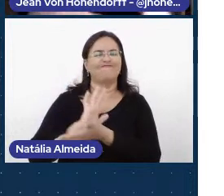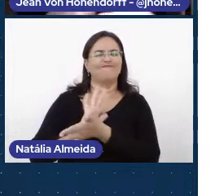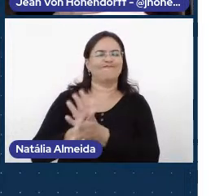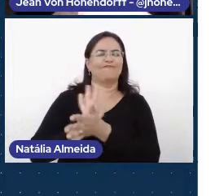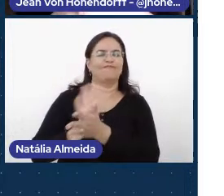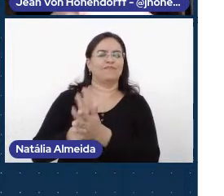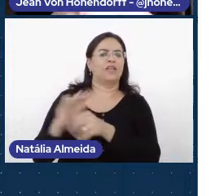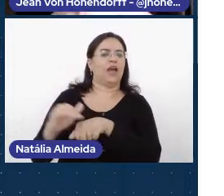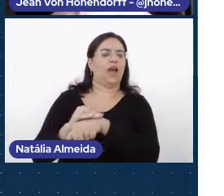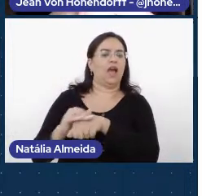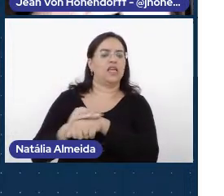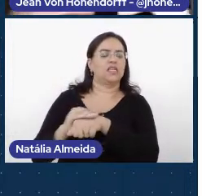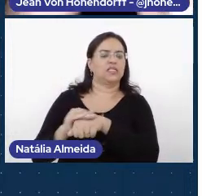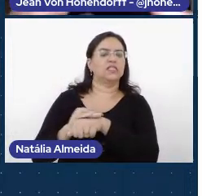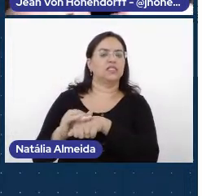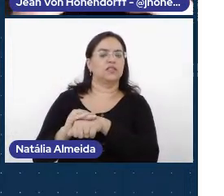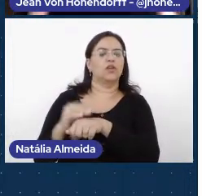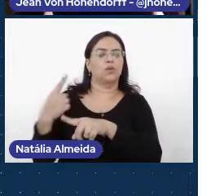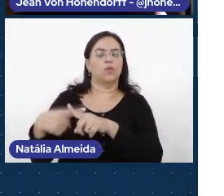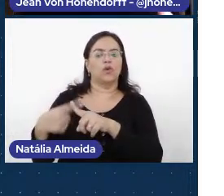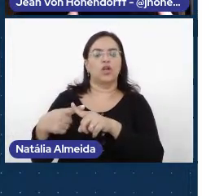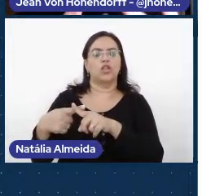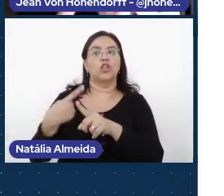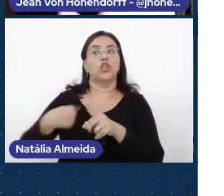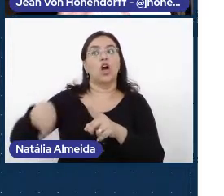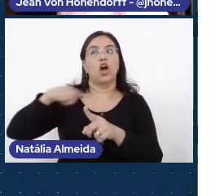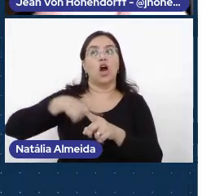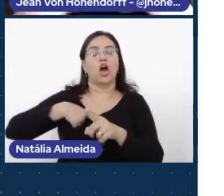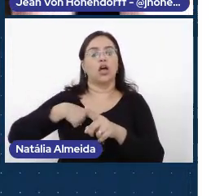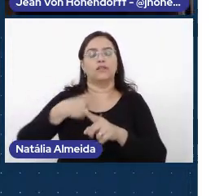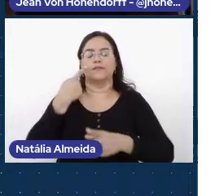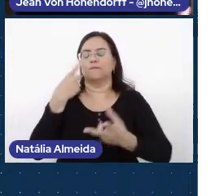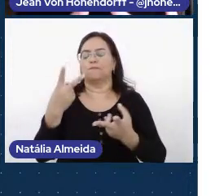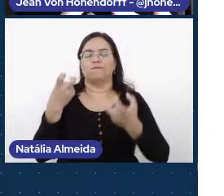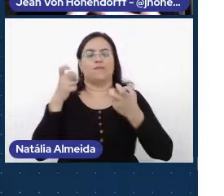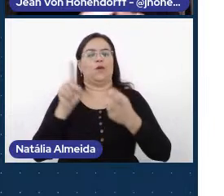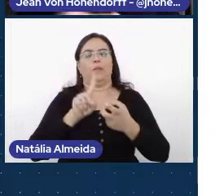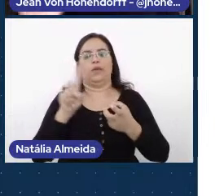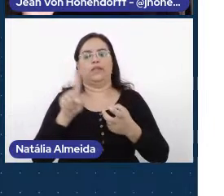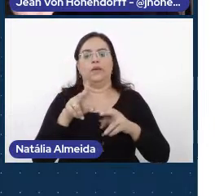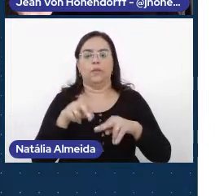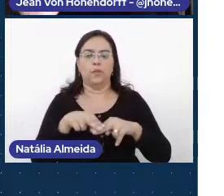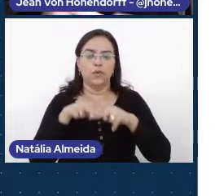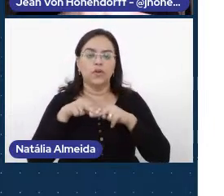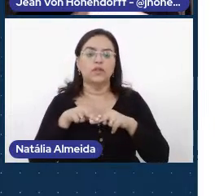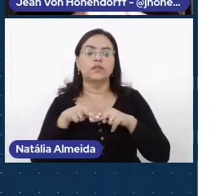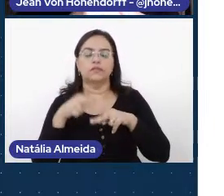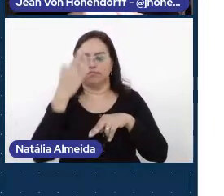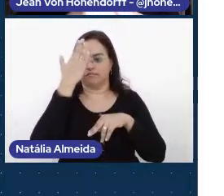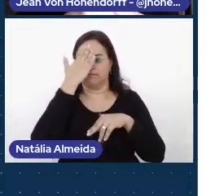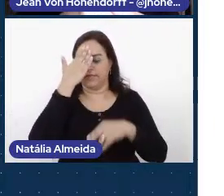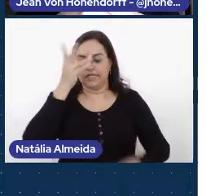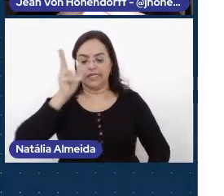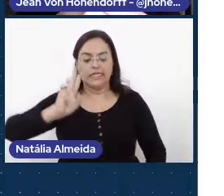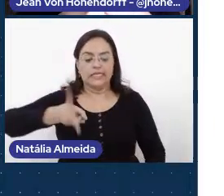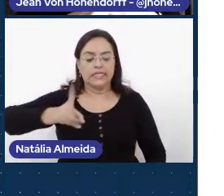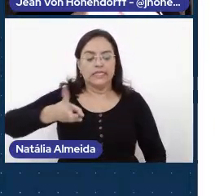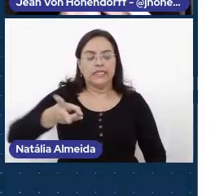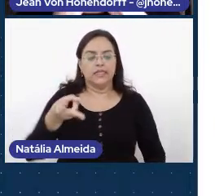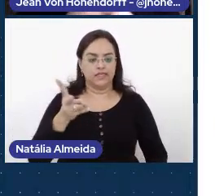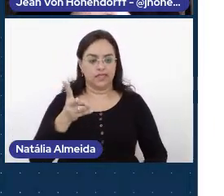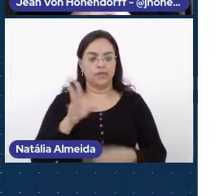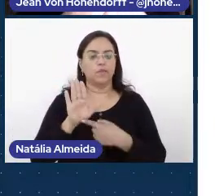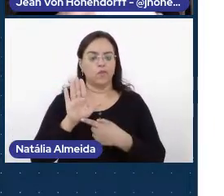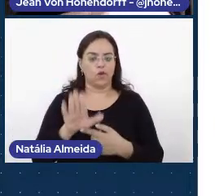país é muito racista e não olha para esse racismo, né? A gente precisa, então, sempre que possível, marcar isso